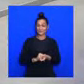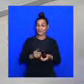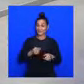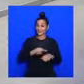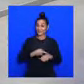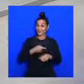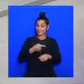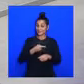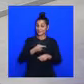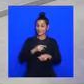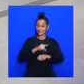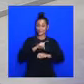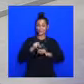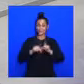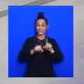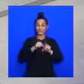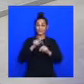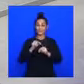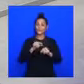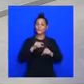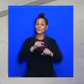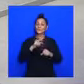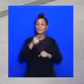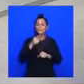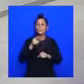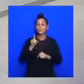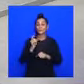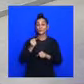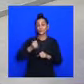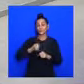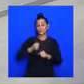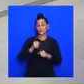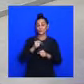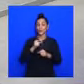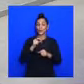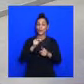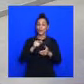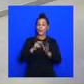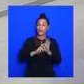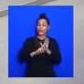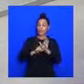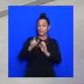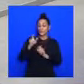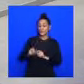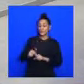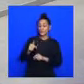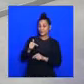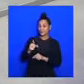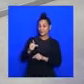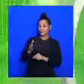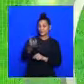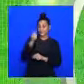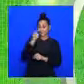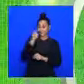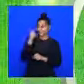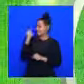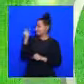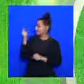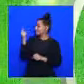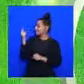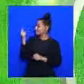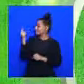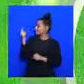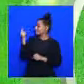E agora, sorteio do sétimo e último número, sorteio do número correspondente à coluna número 7, bola